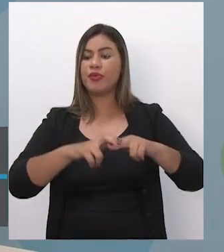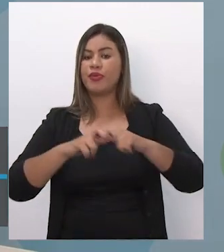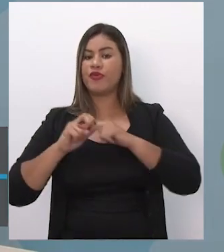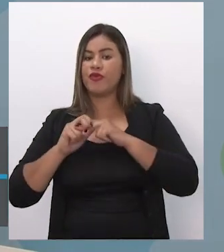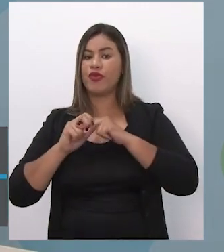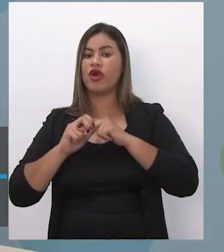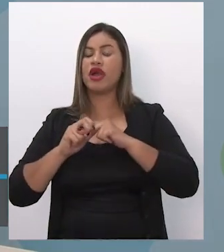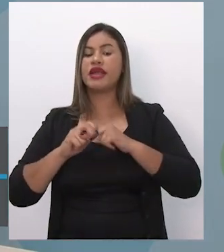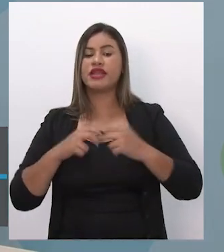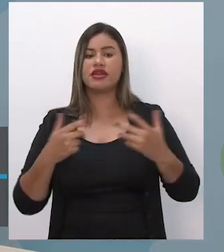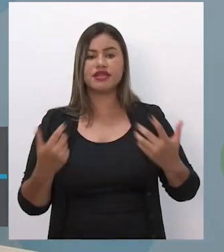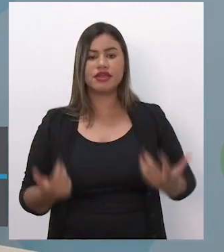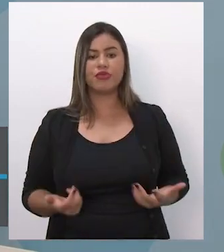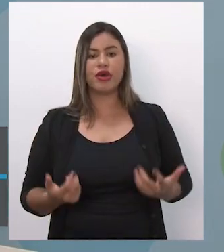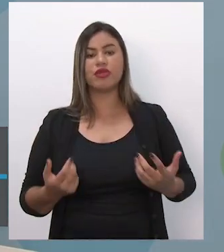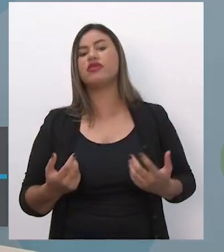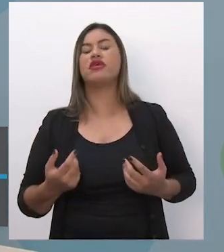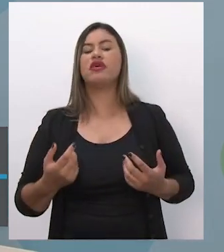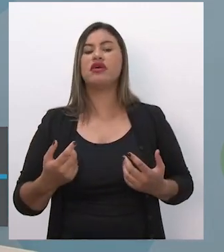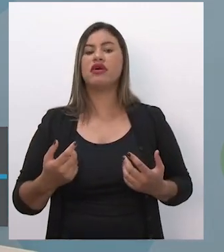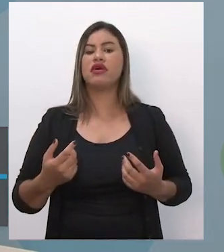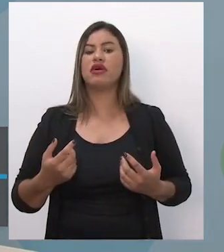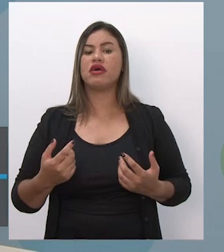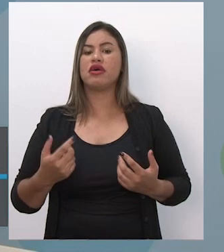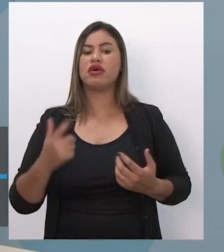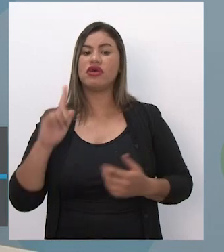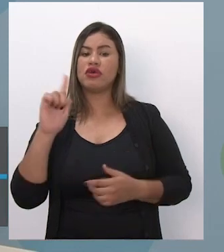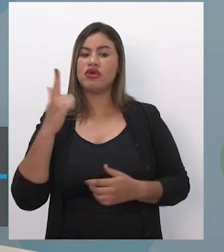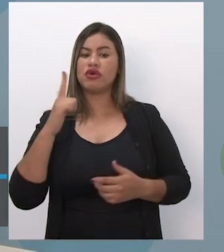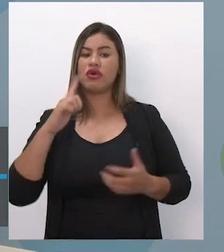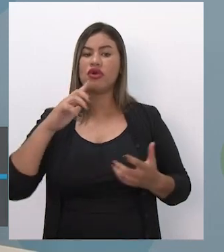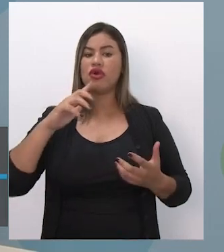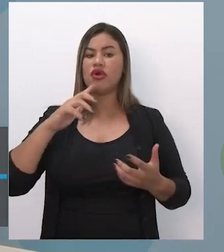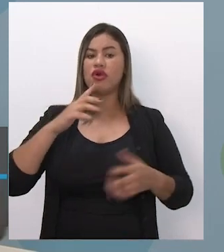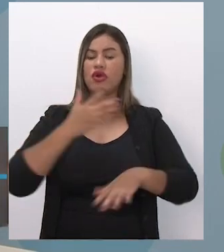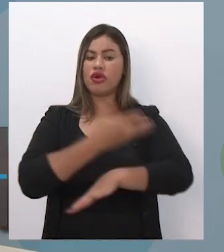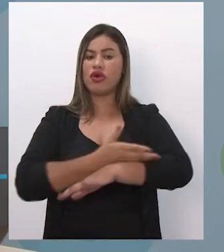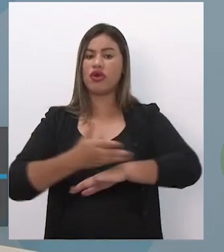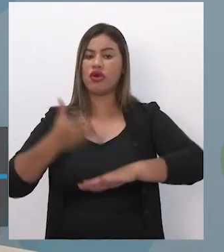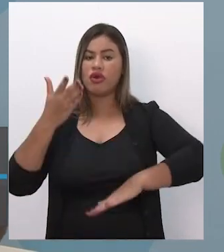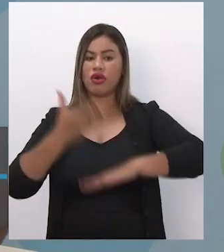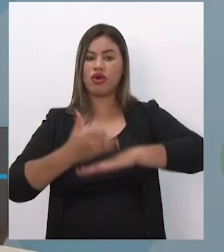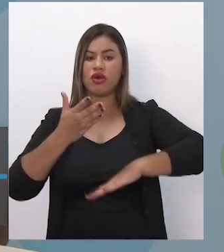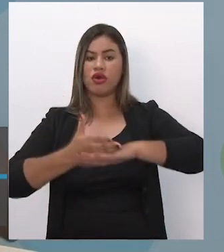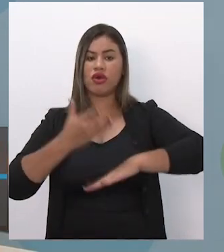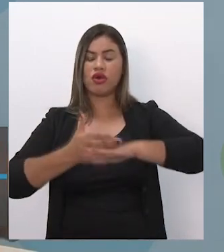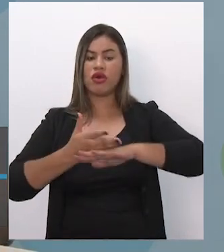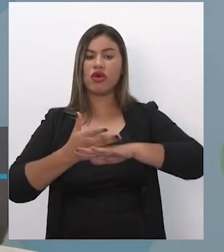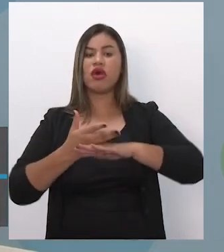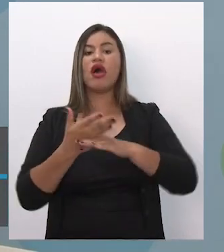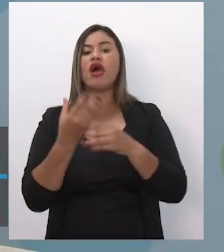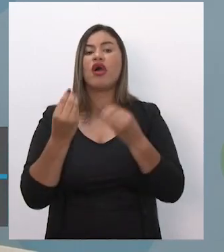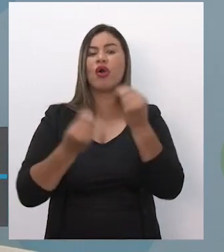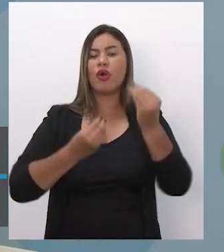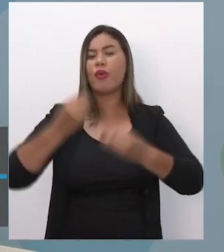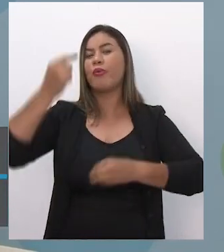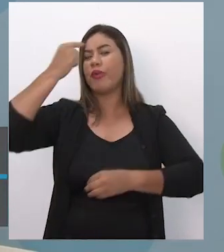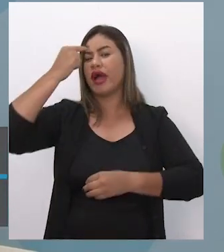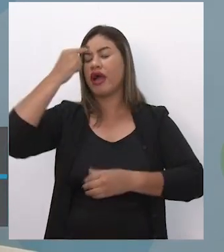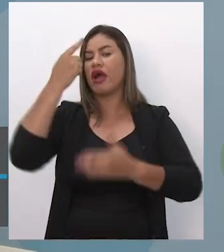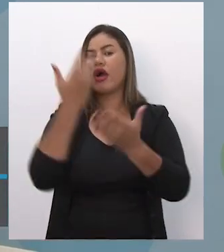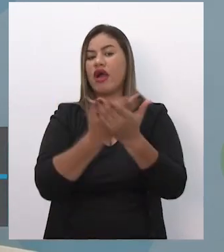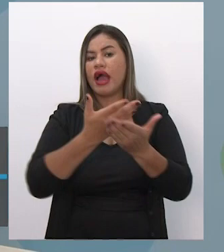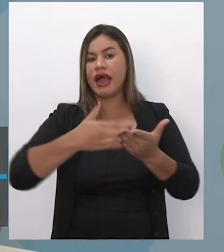geografia contemporânea, que está baseada aí, no currículo paulista, ela leva em consideração estimular o